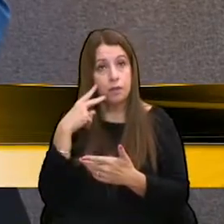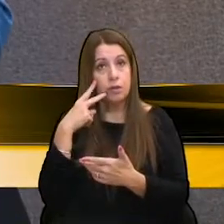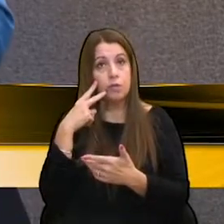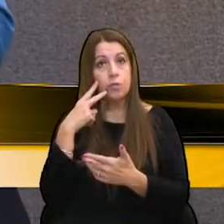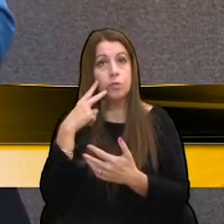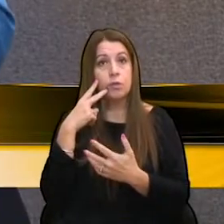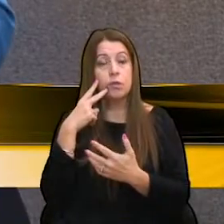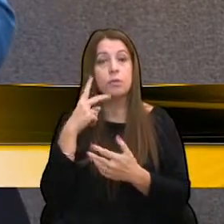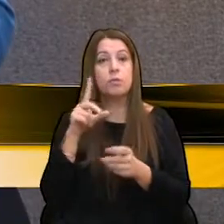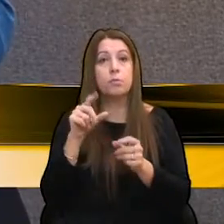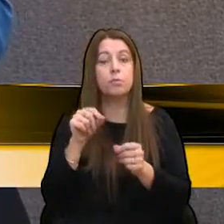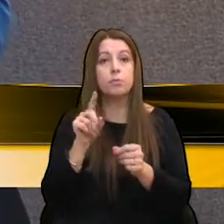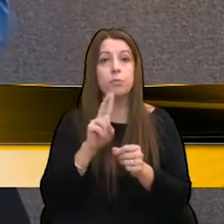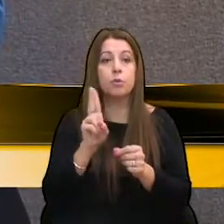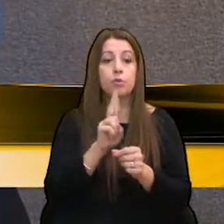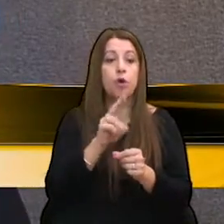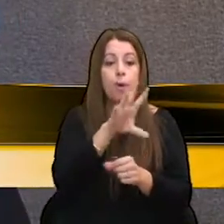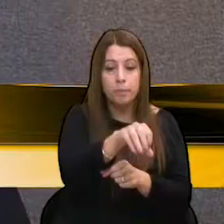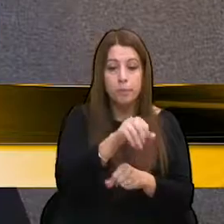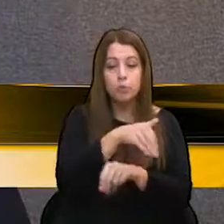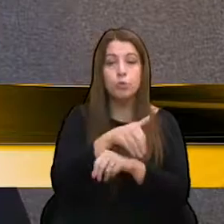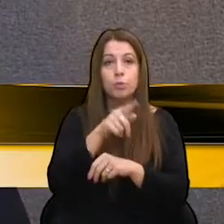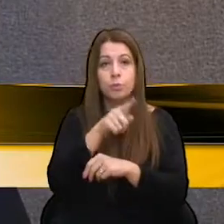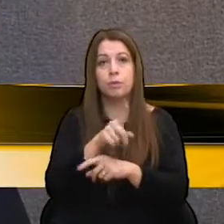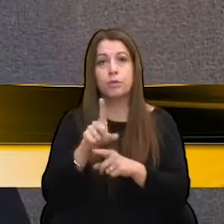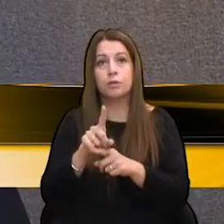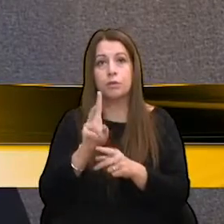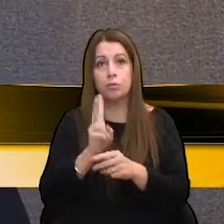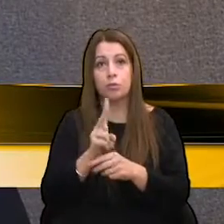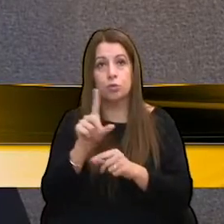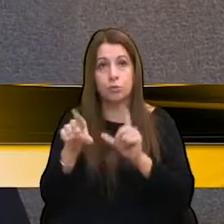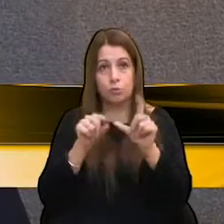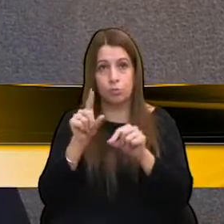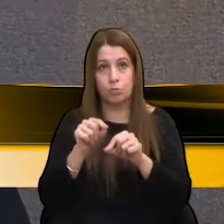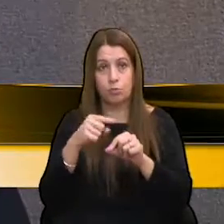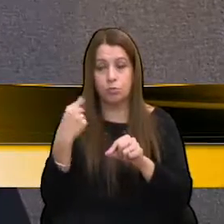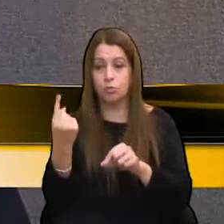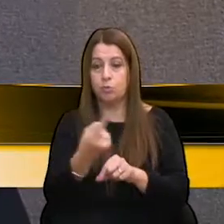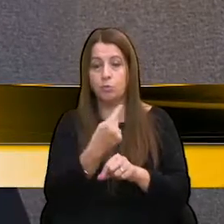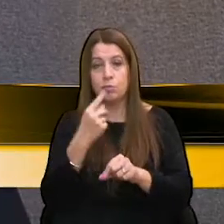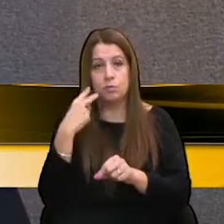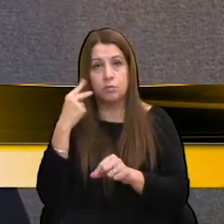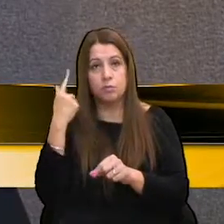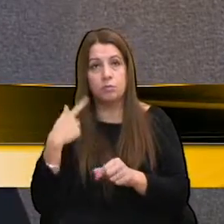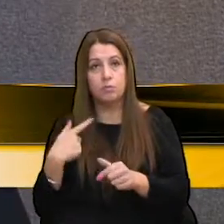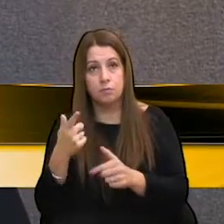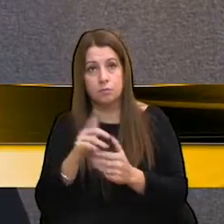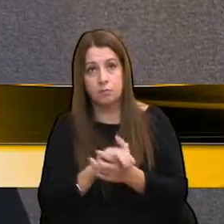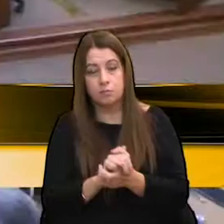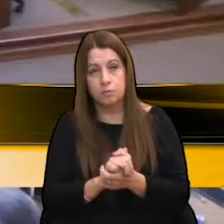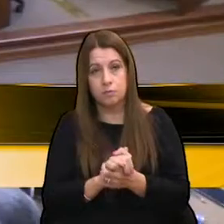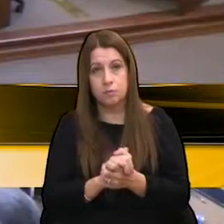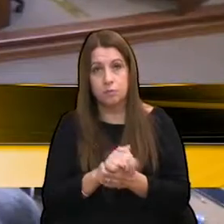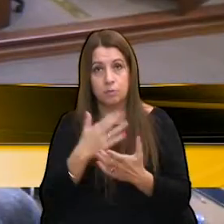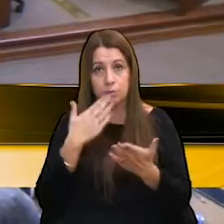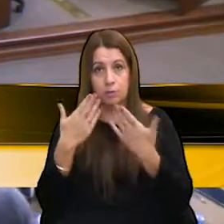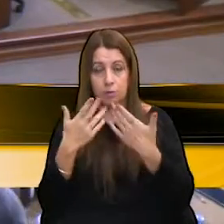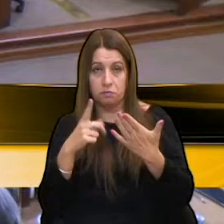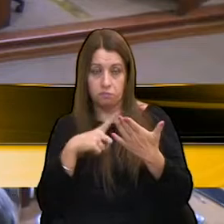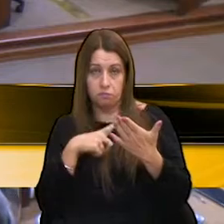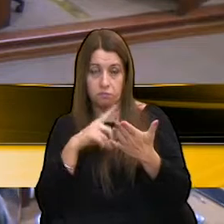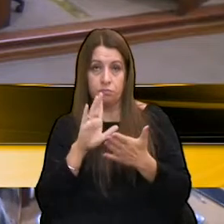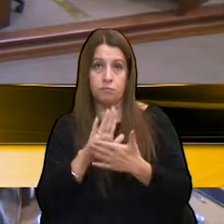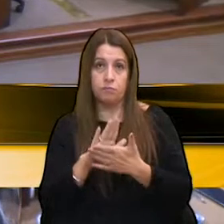então, reserva lá uma rua para ele, mas nós vamos seguir, então, o critério do rodízio. Pois não, vereadora Gladys? Uma dúvida que eu